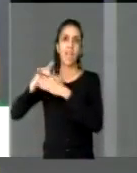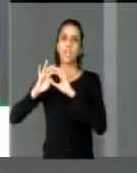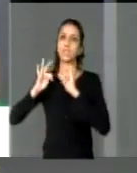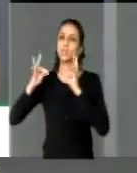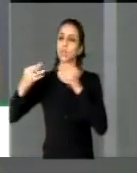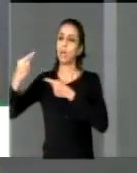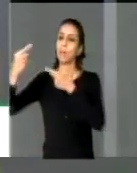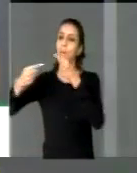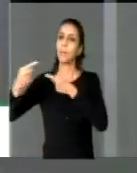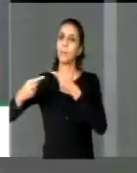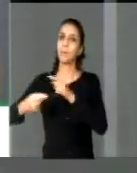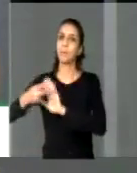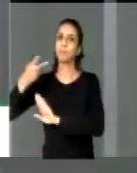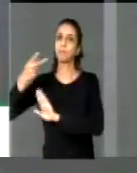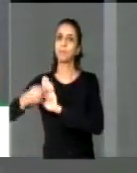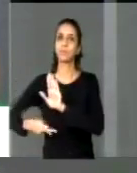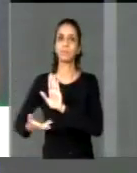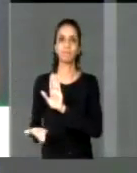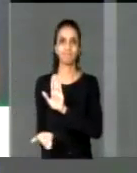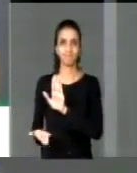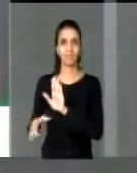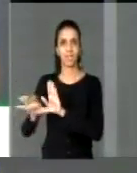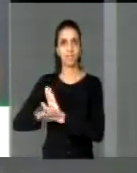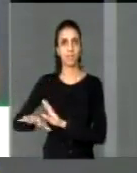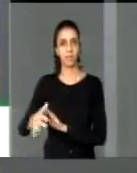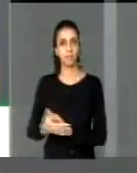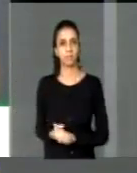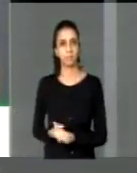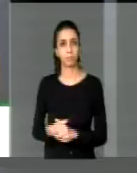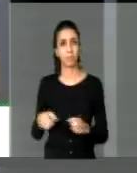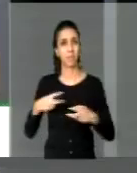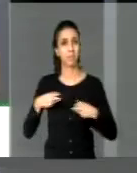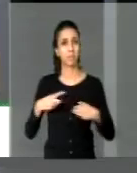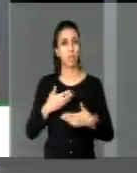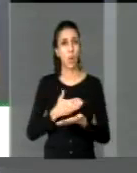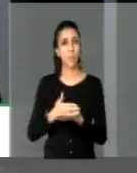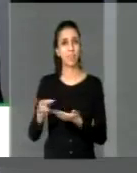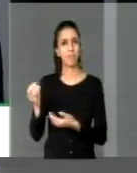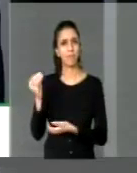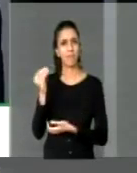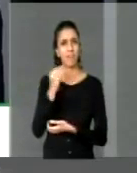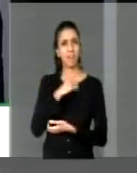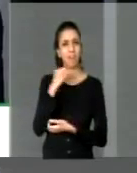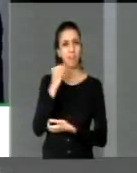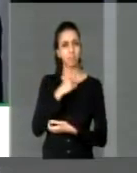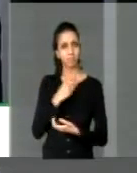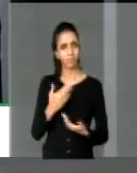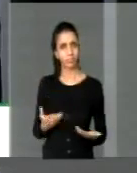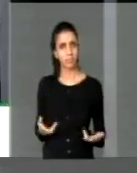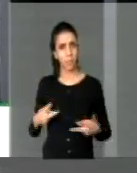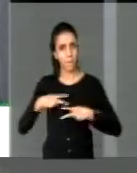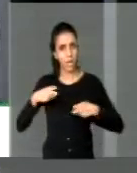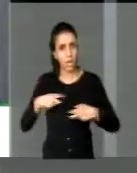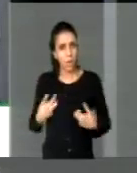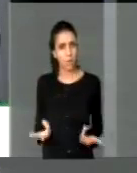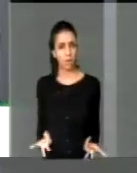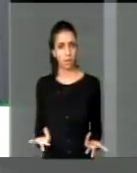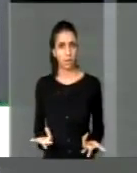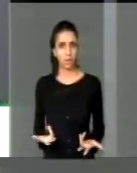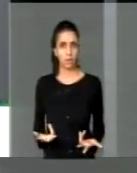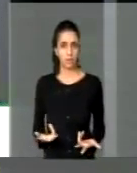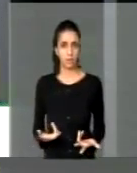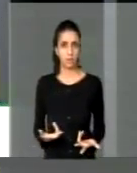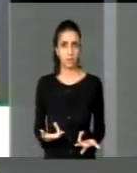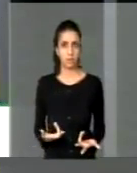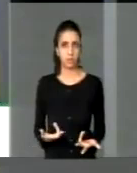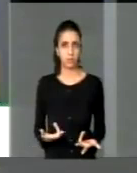desnacionalização do setor, o enfraquecimento da companhia brasileira. A nossa Petrobras começa